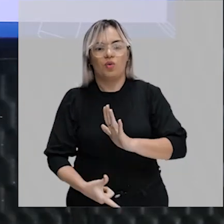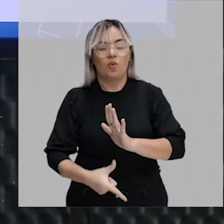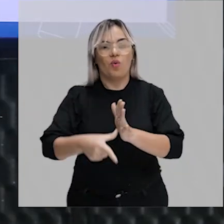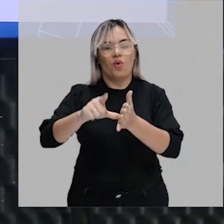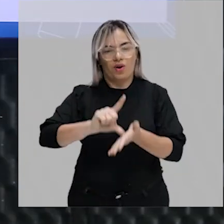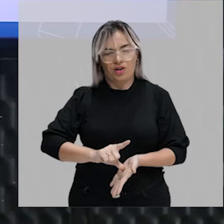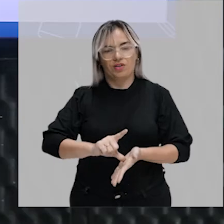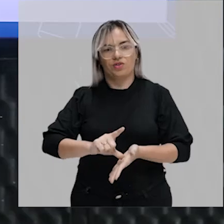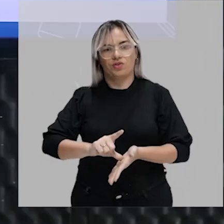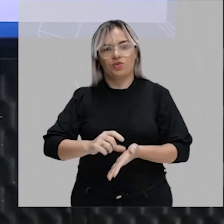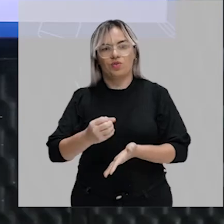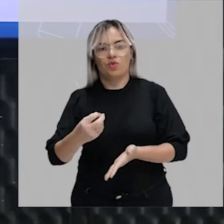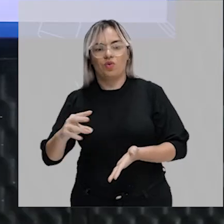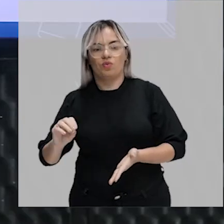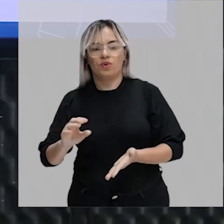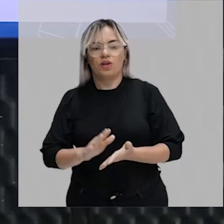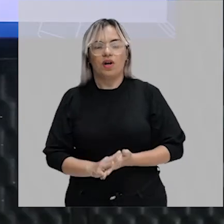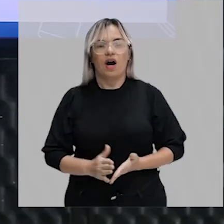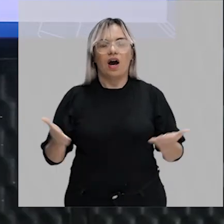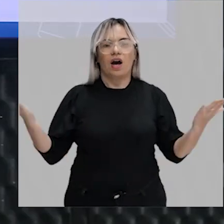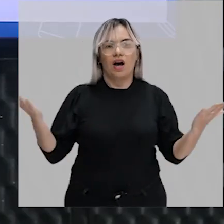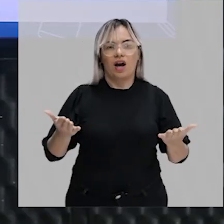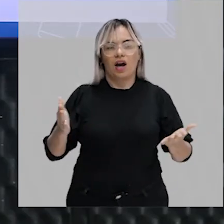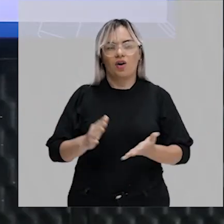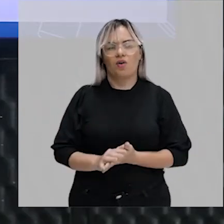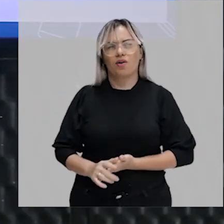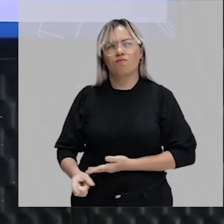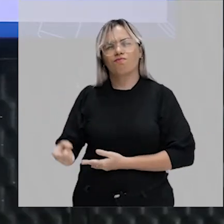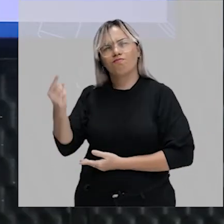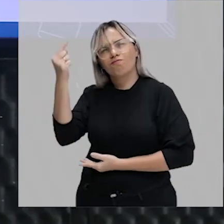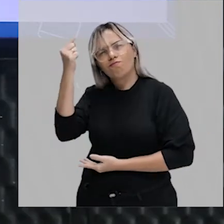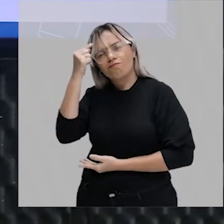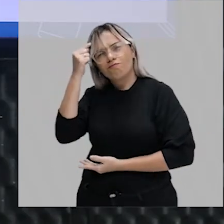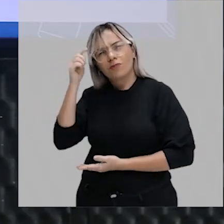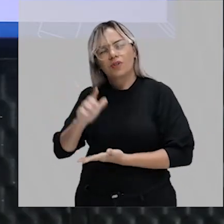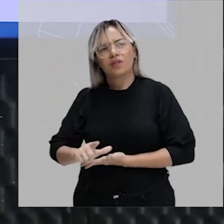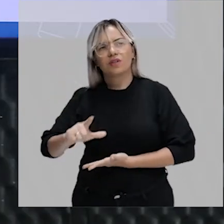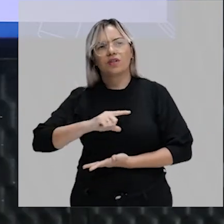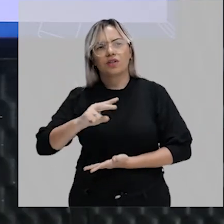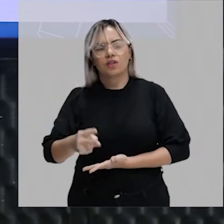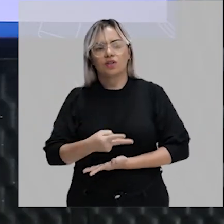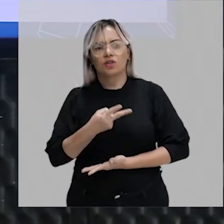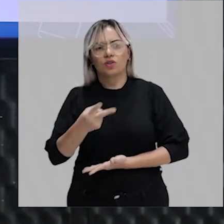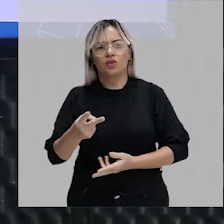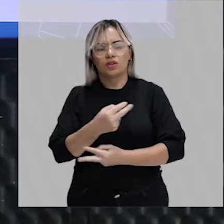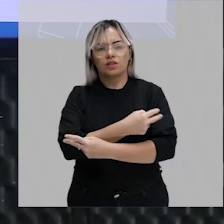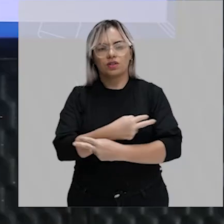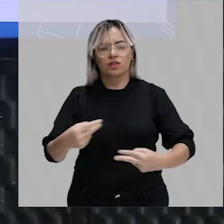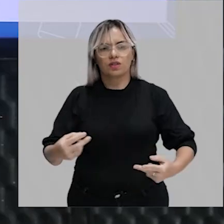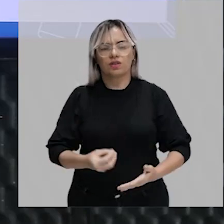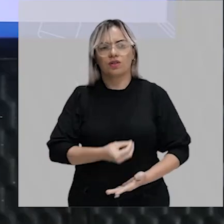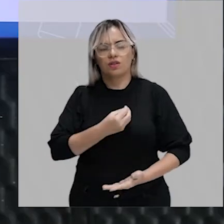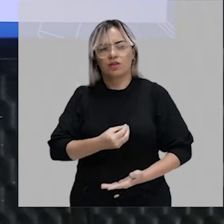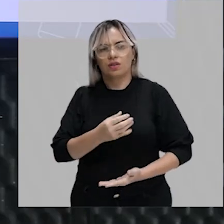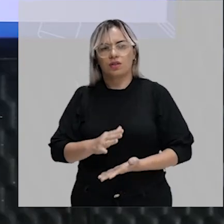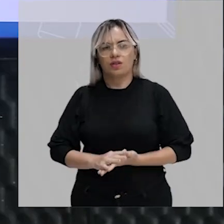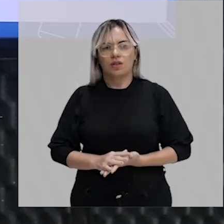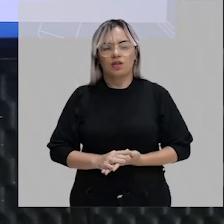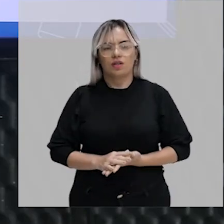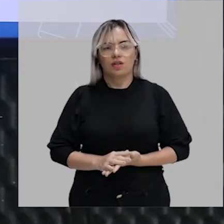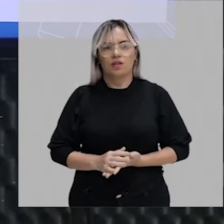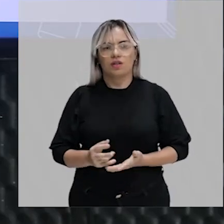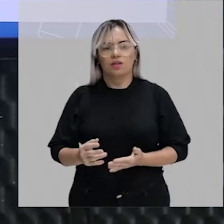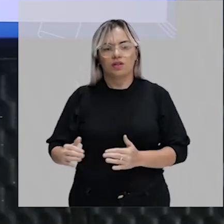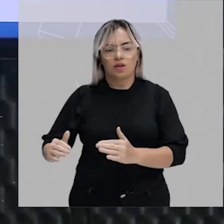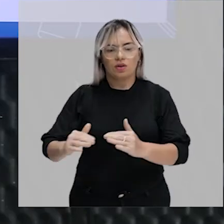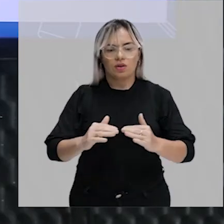pré-zigótico, tá? Agora, vamos imaginar que eu tenho dois indivíduos que eu considero que são de espécies